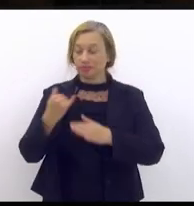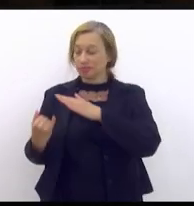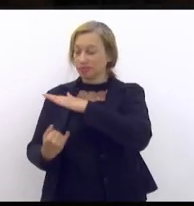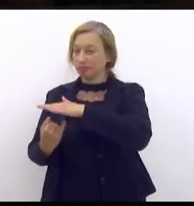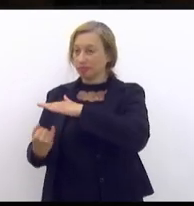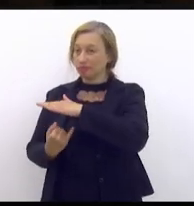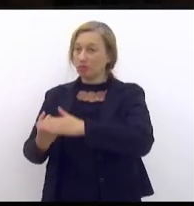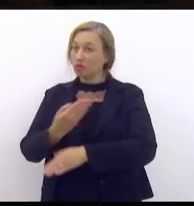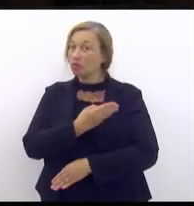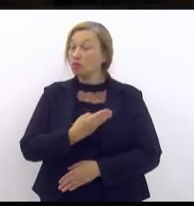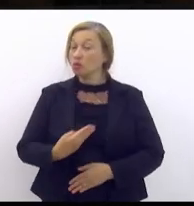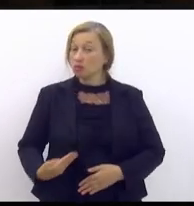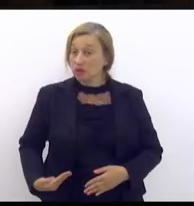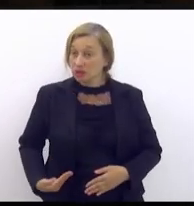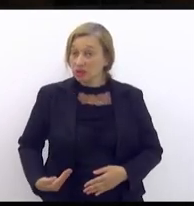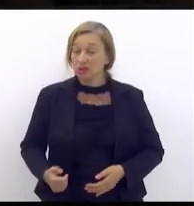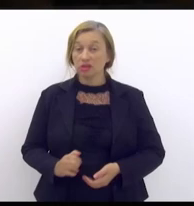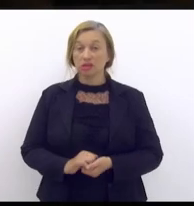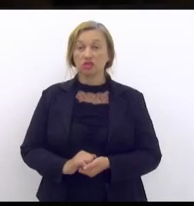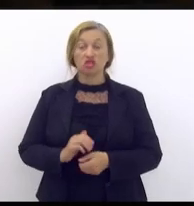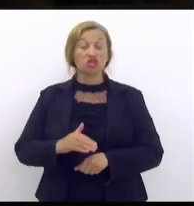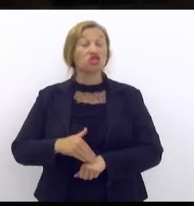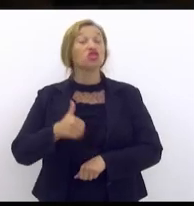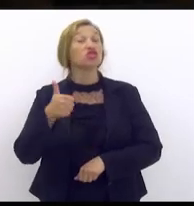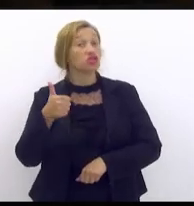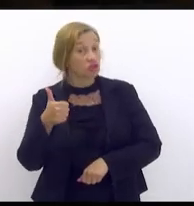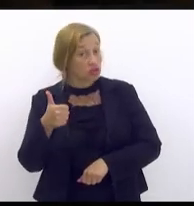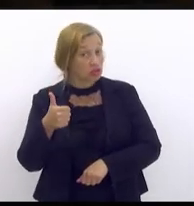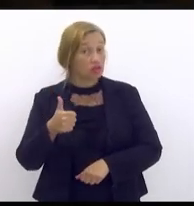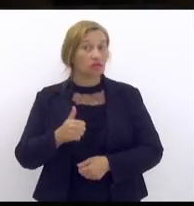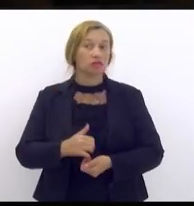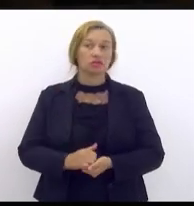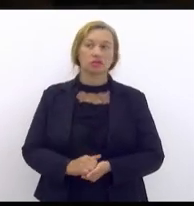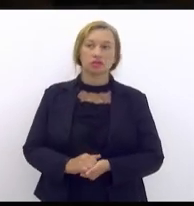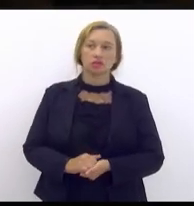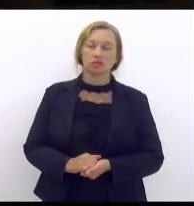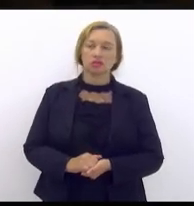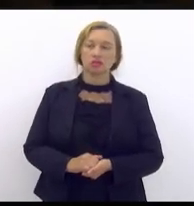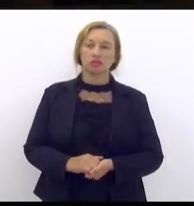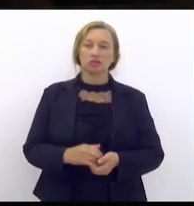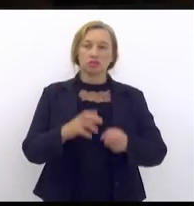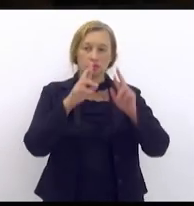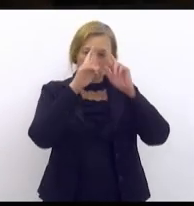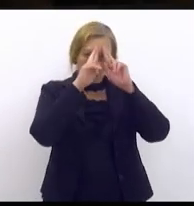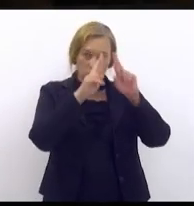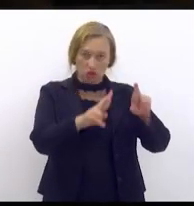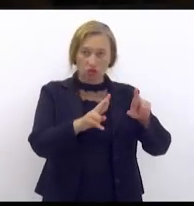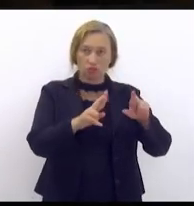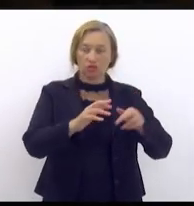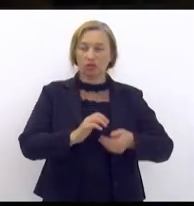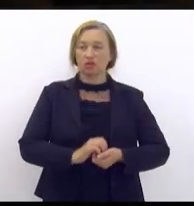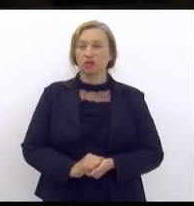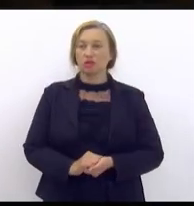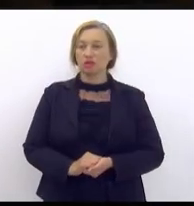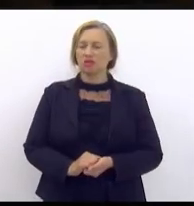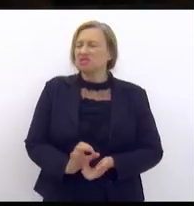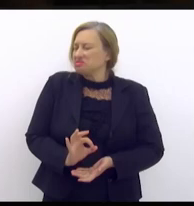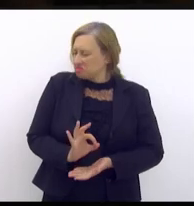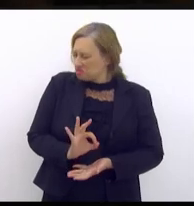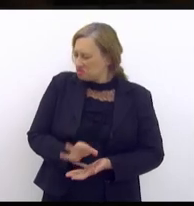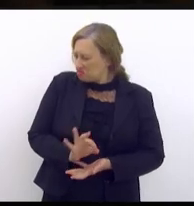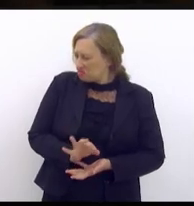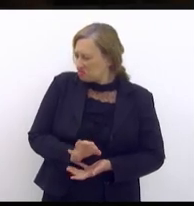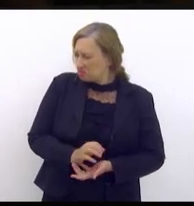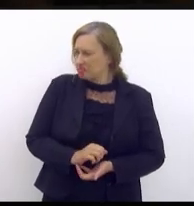instituições públicas dignas do maior respeito. E,